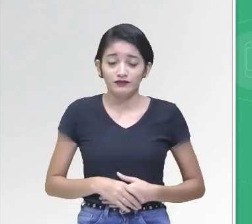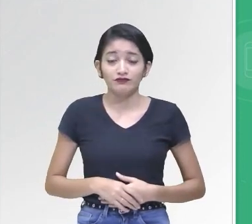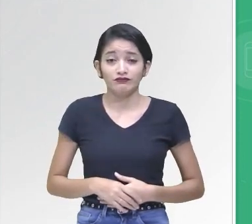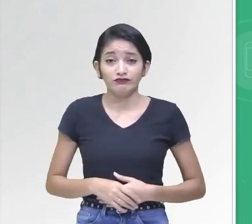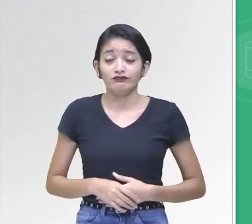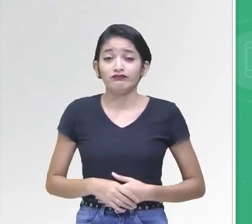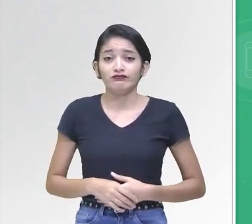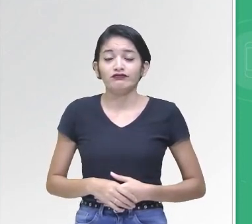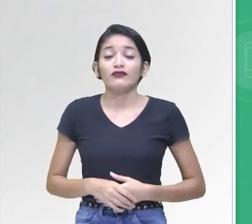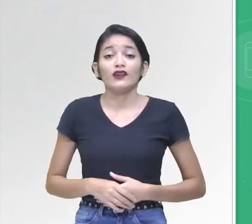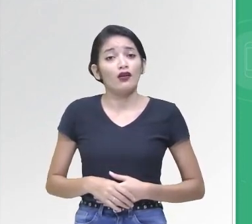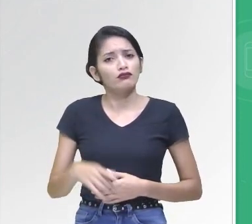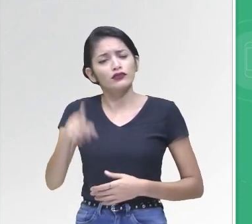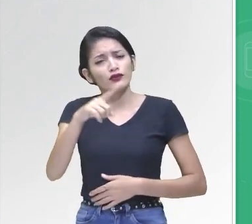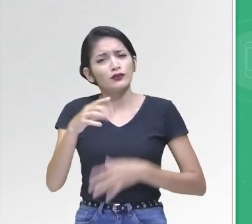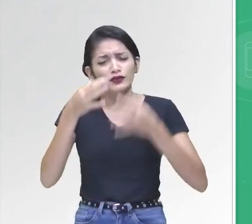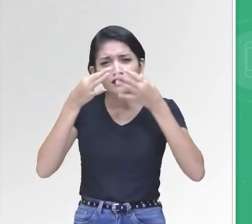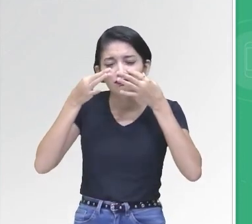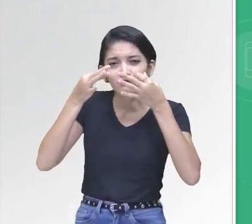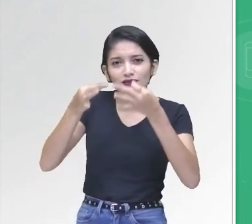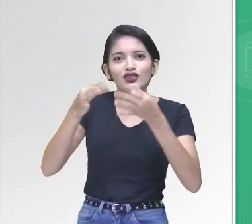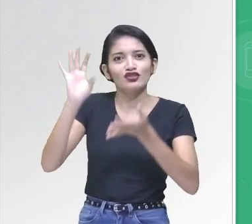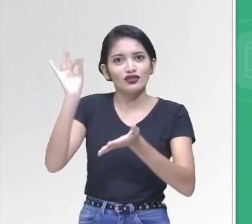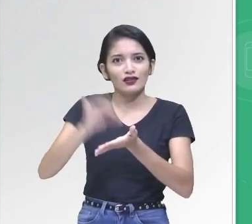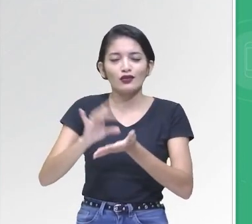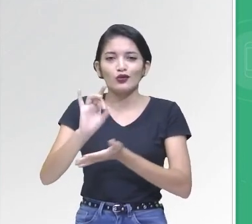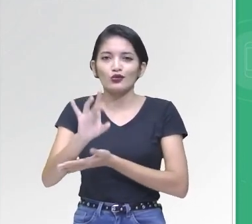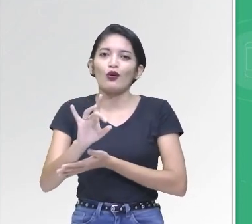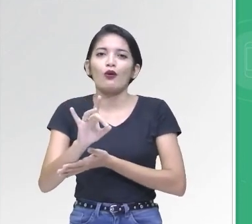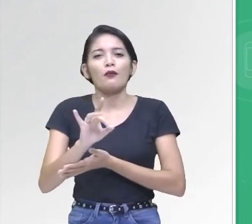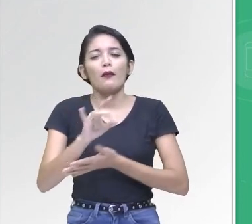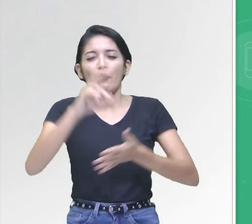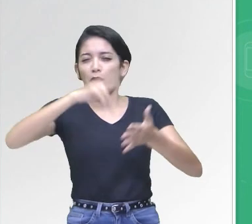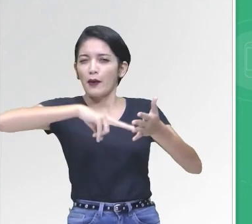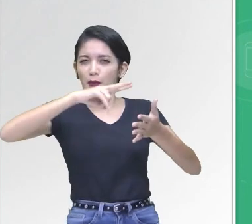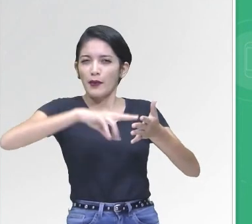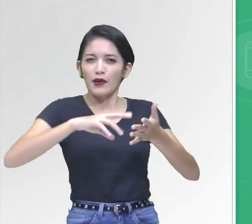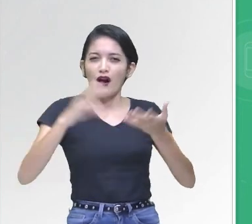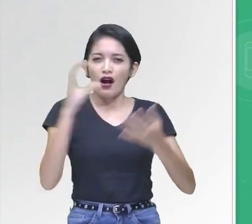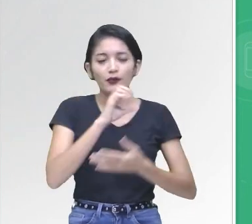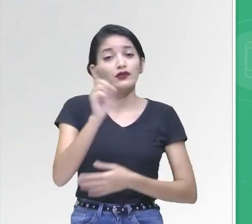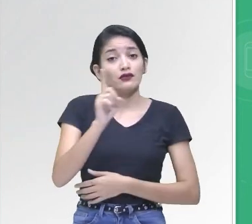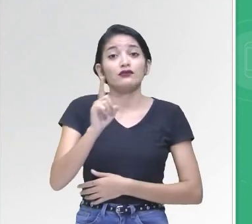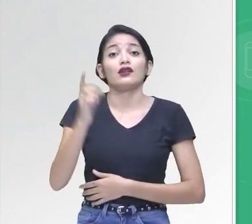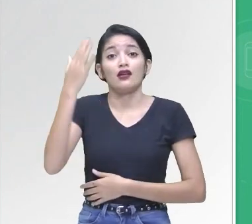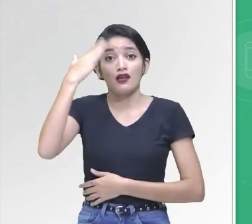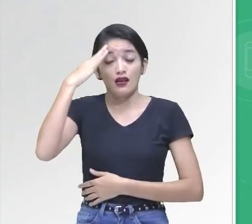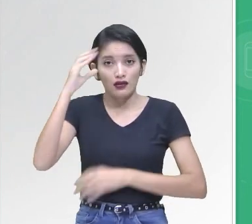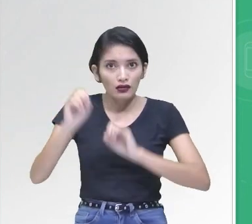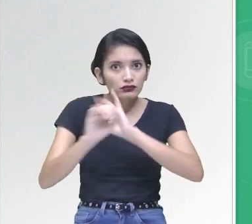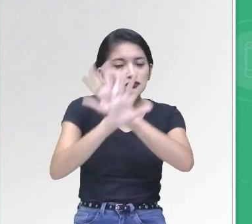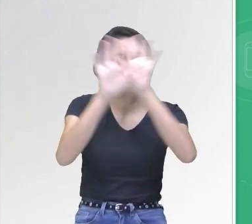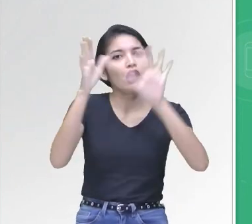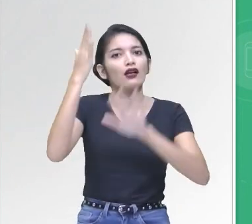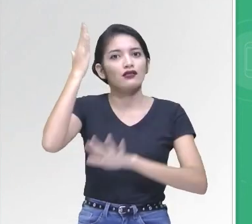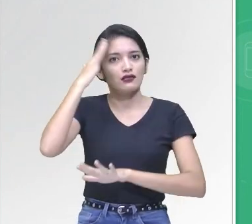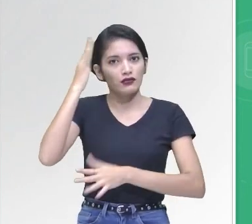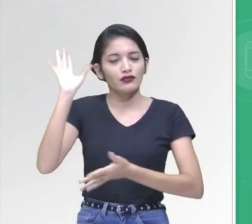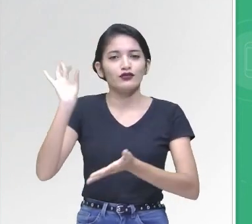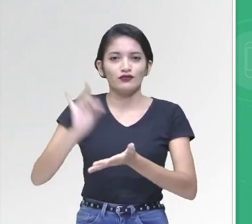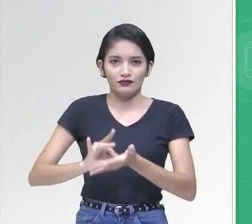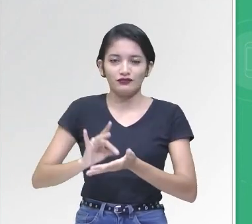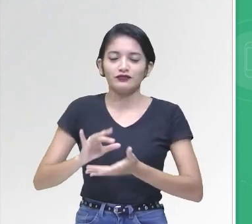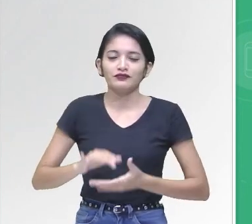ficassem bem atentos para entender mesmo, porque não é só passar por aqui, é compreender e entender, é sair daqui sabendo, né?